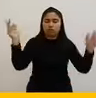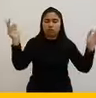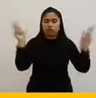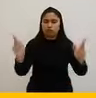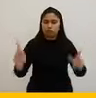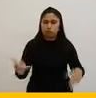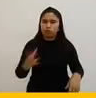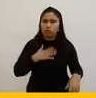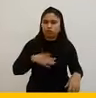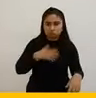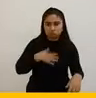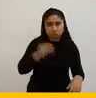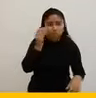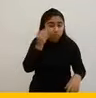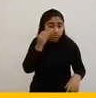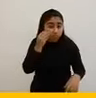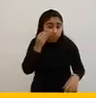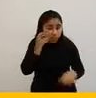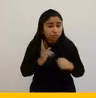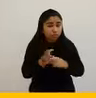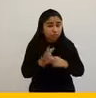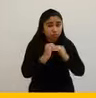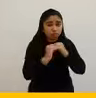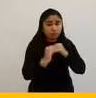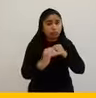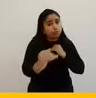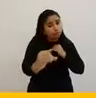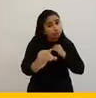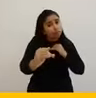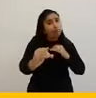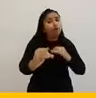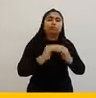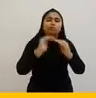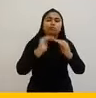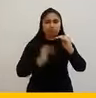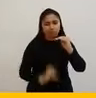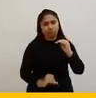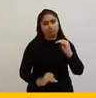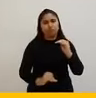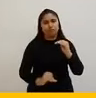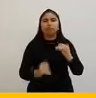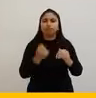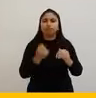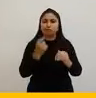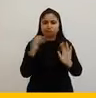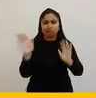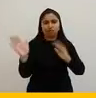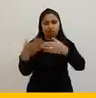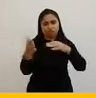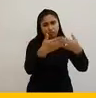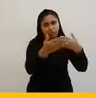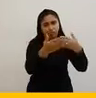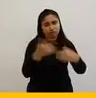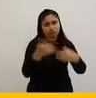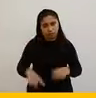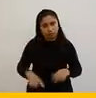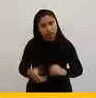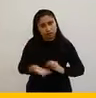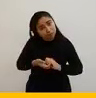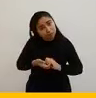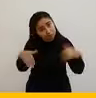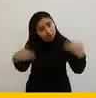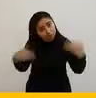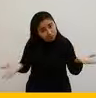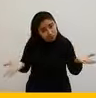reabertura permanente e contínua das atividades, podemos regredir e voltar a fechar as atividades que serão permitidas